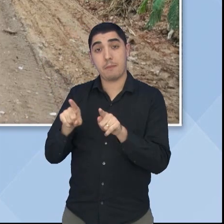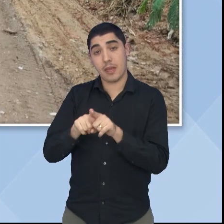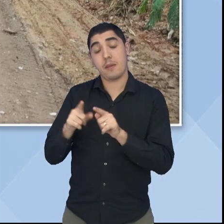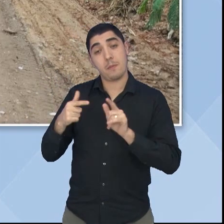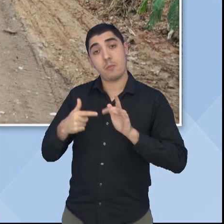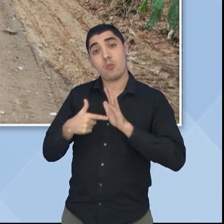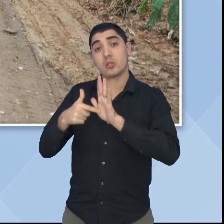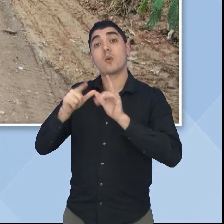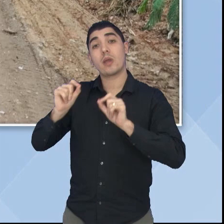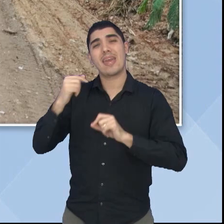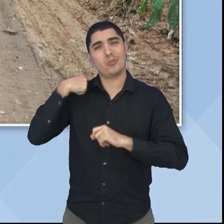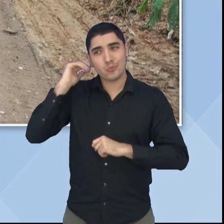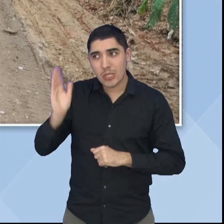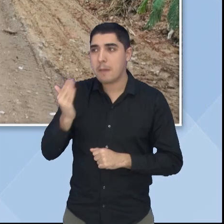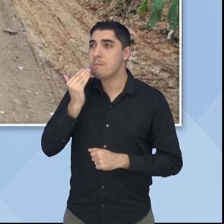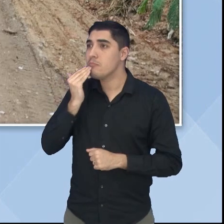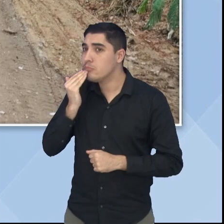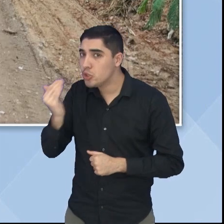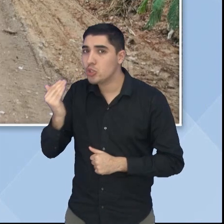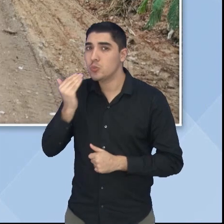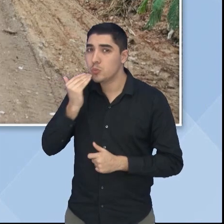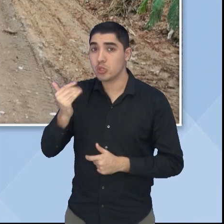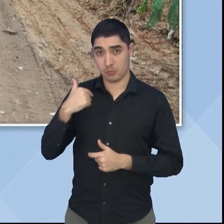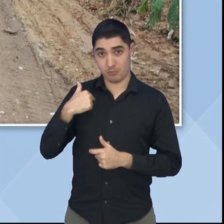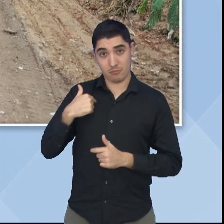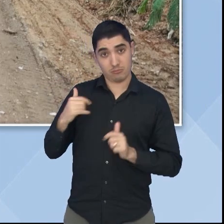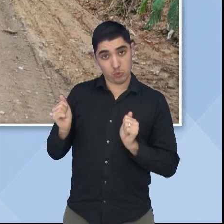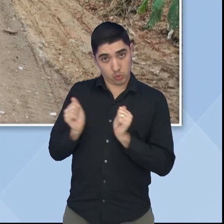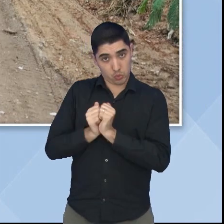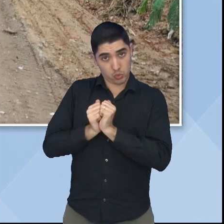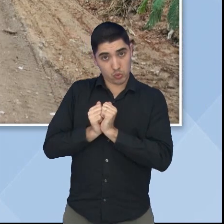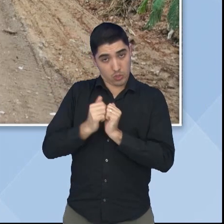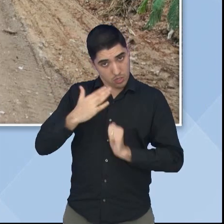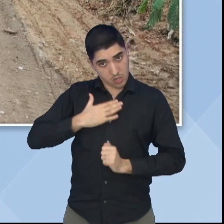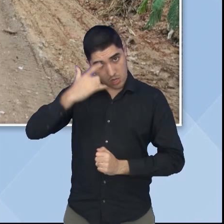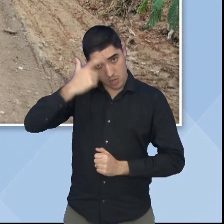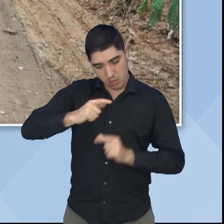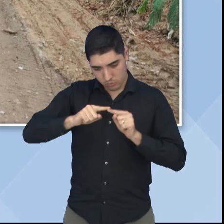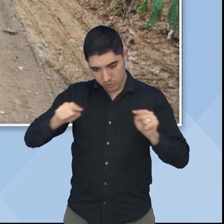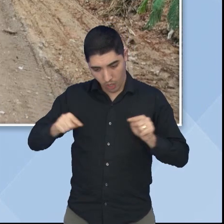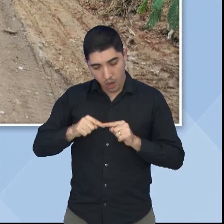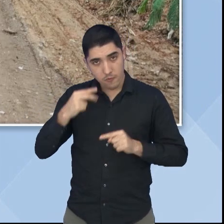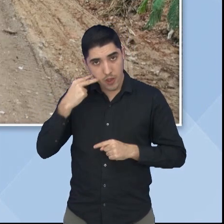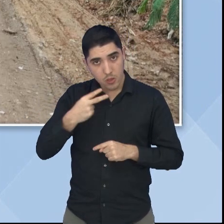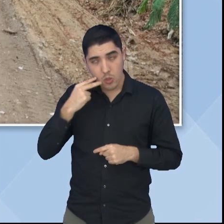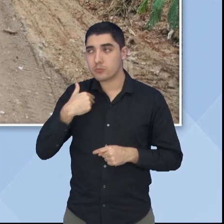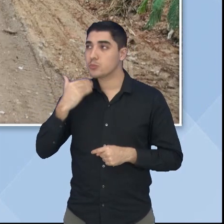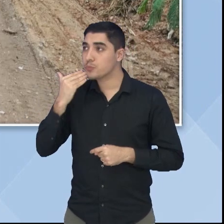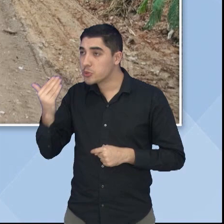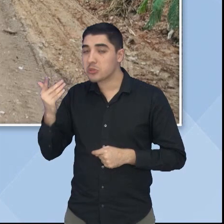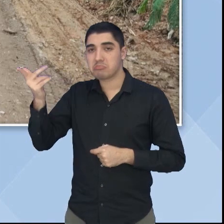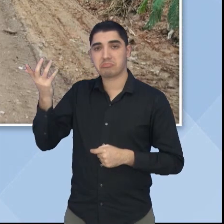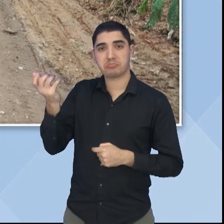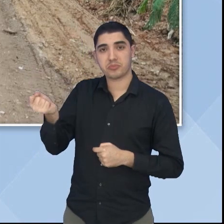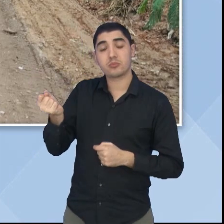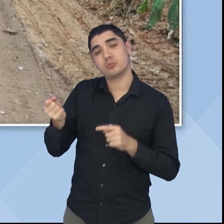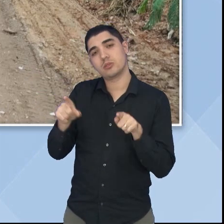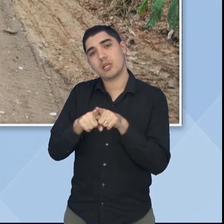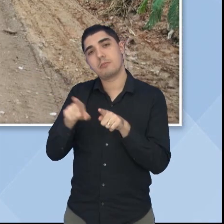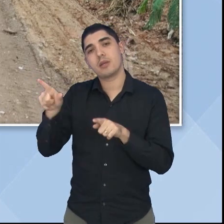atendidos através do nosso gabinete. E o bairro dos Freitas, nessas últimas semanas, assim como